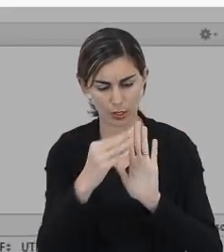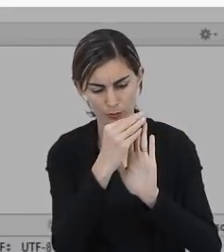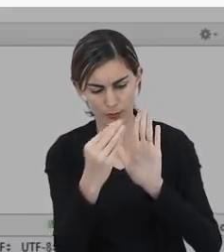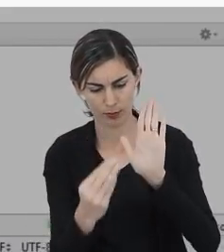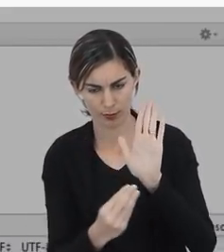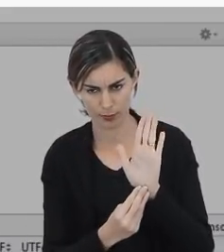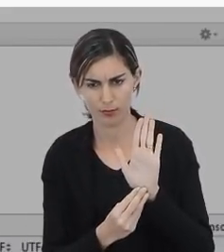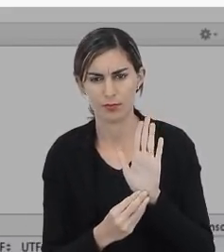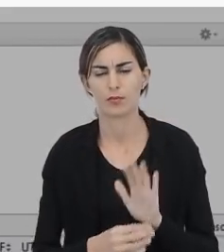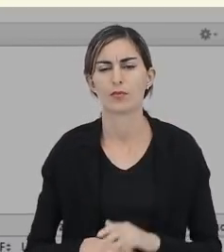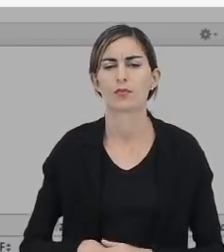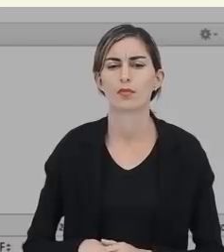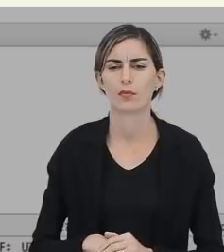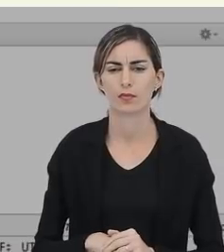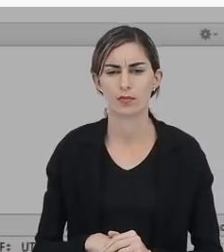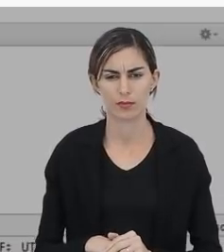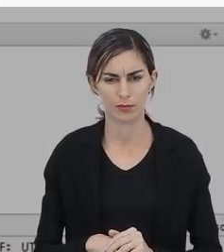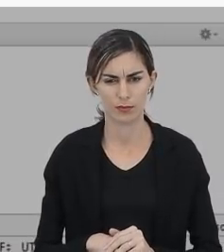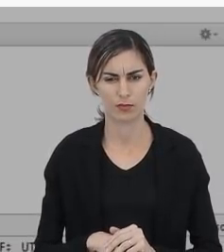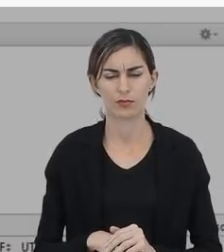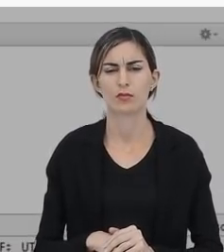final.